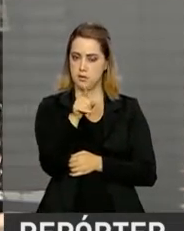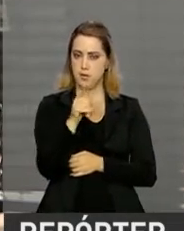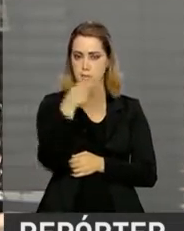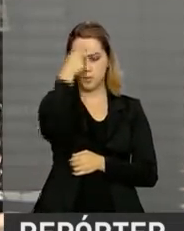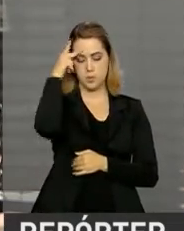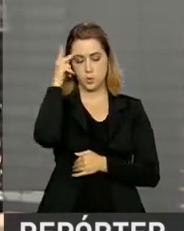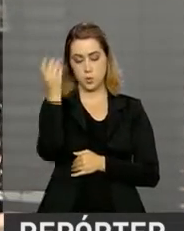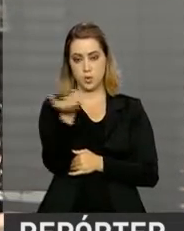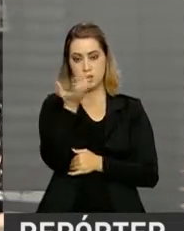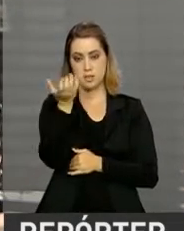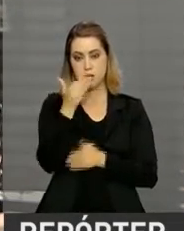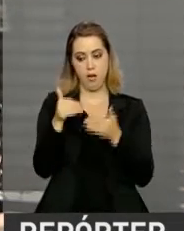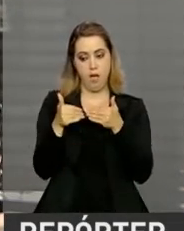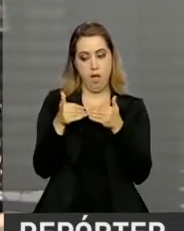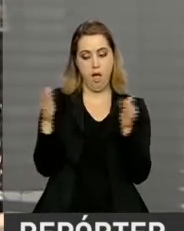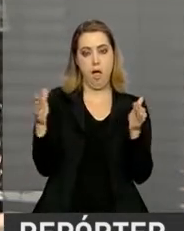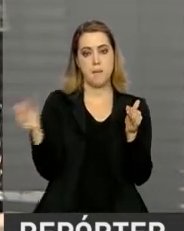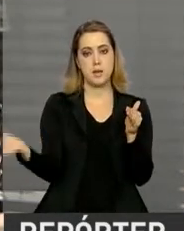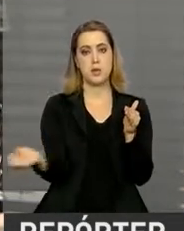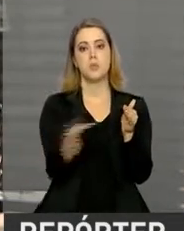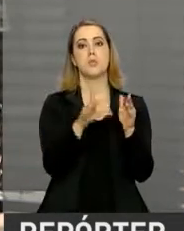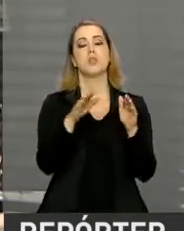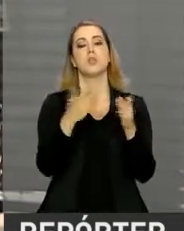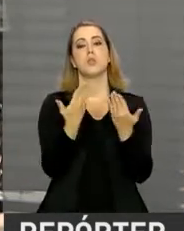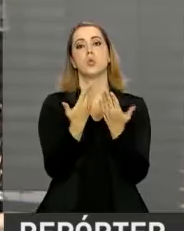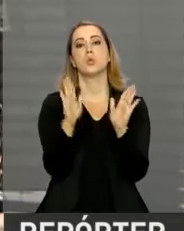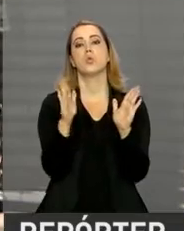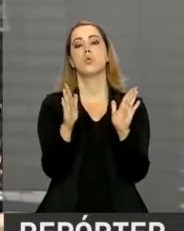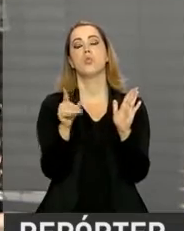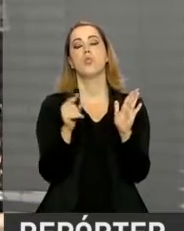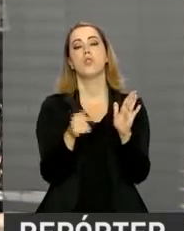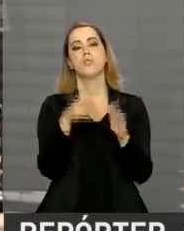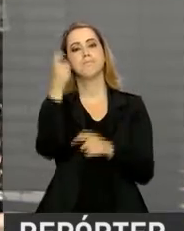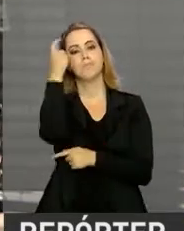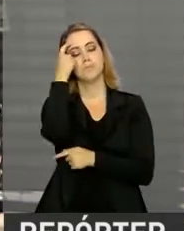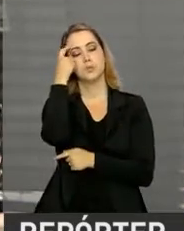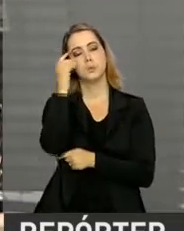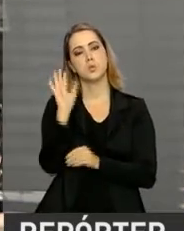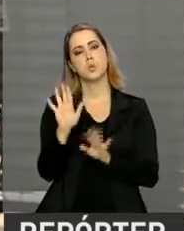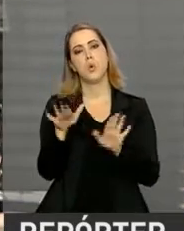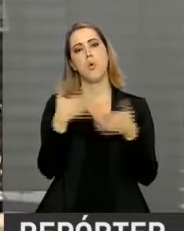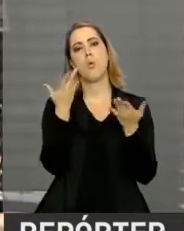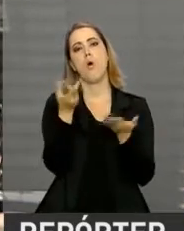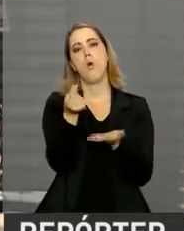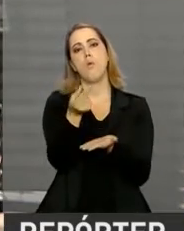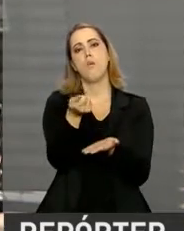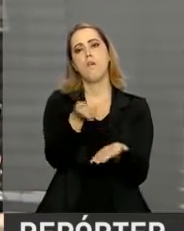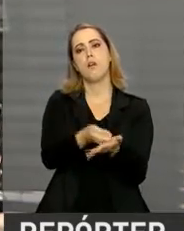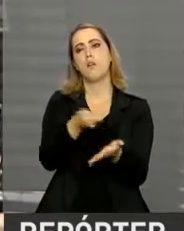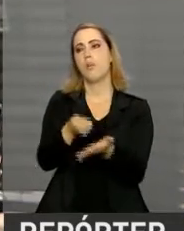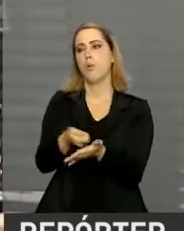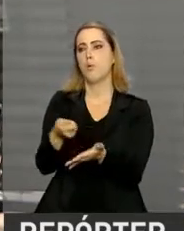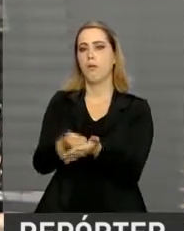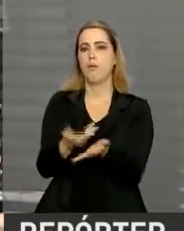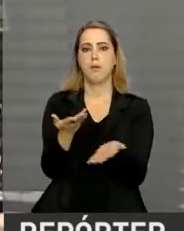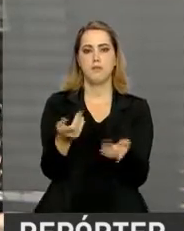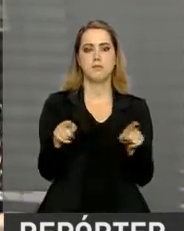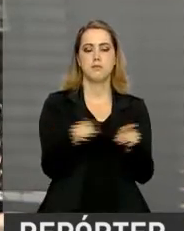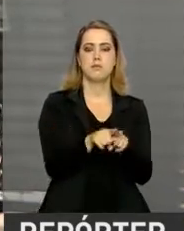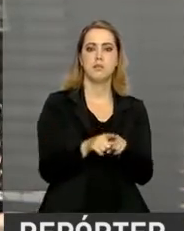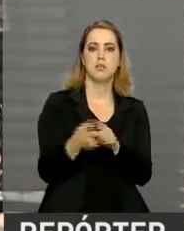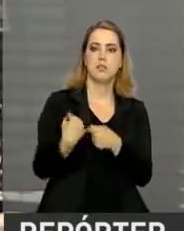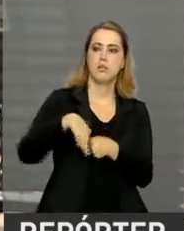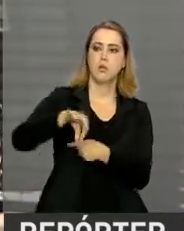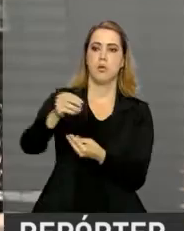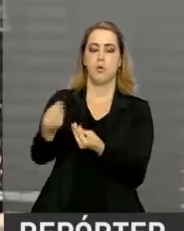abrir uma loja uma nova loja ele vai pensar a respeito de qual é a rentabilidade que esse novo empreendimento deverá gerar